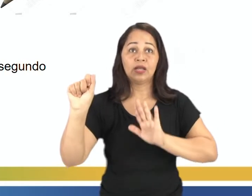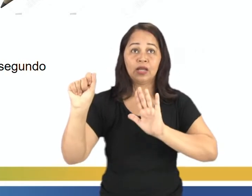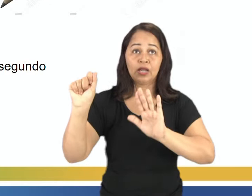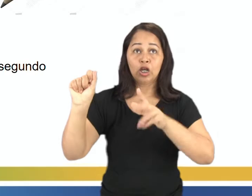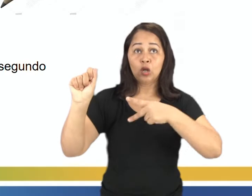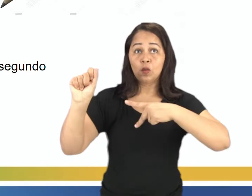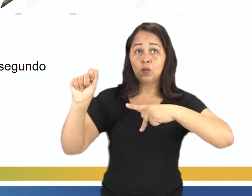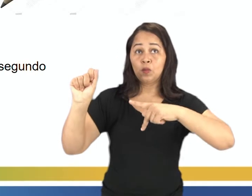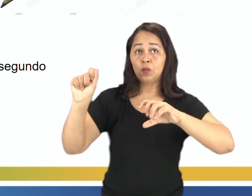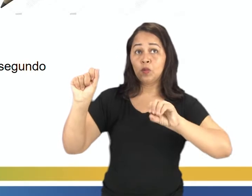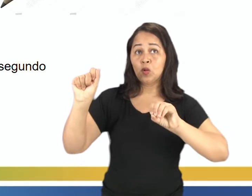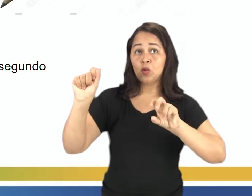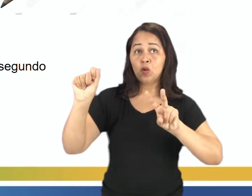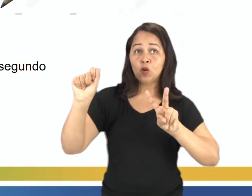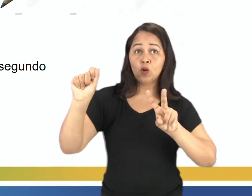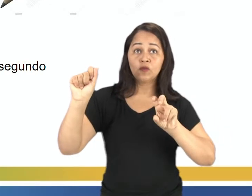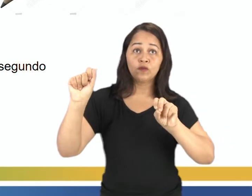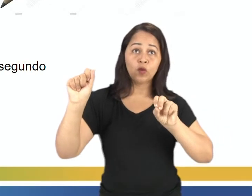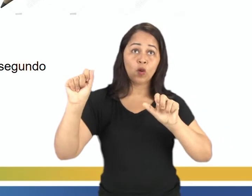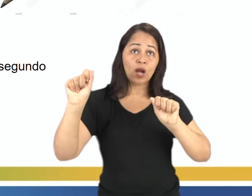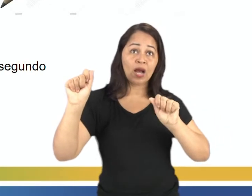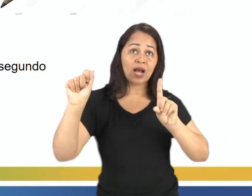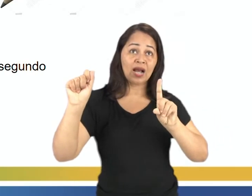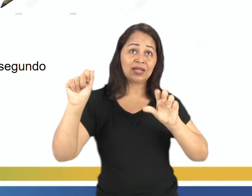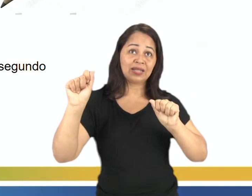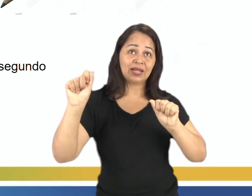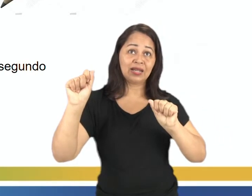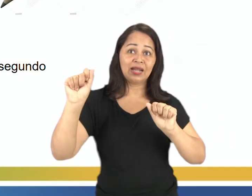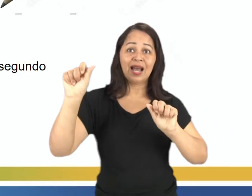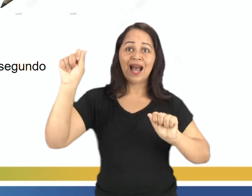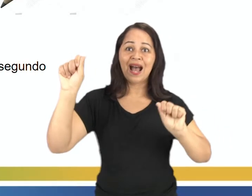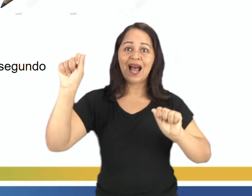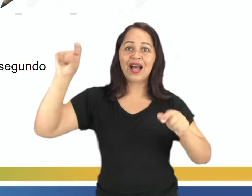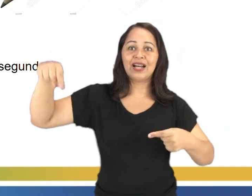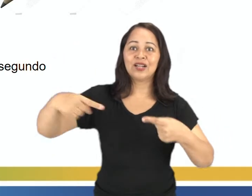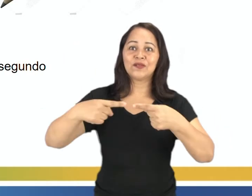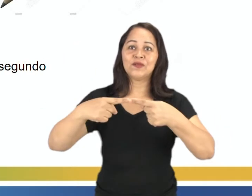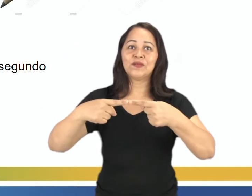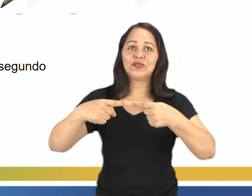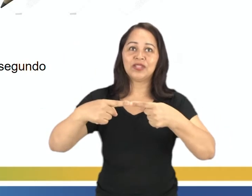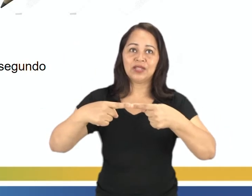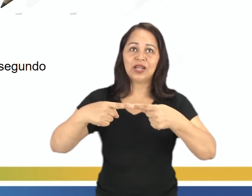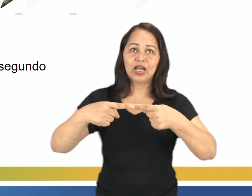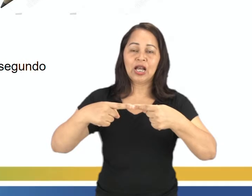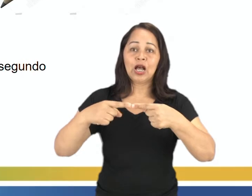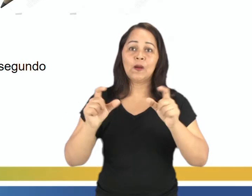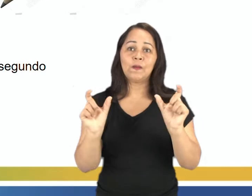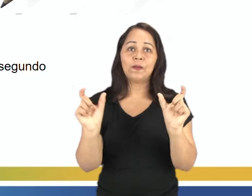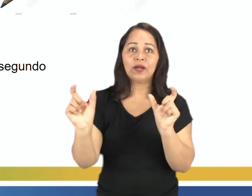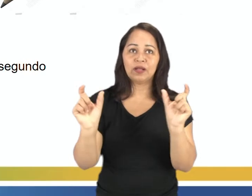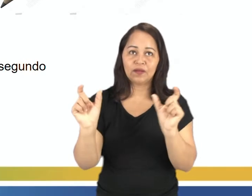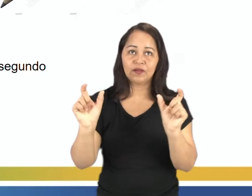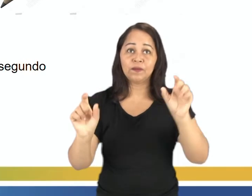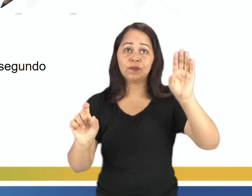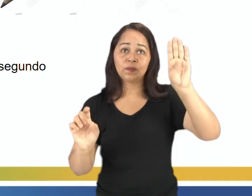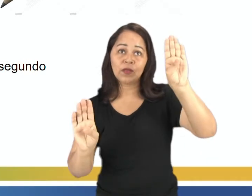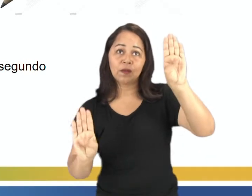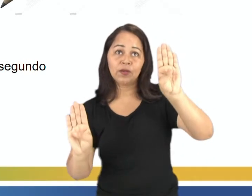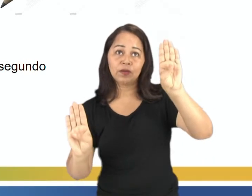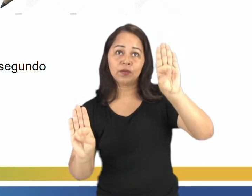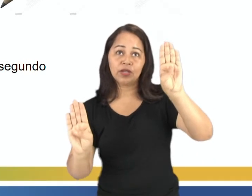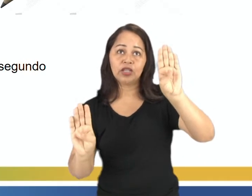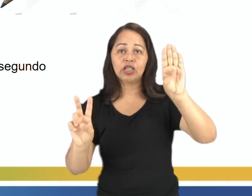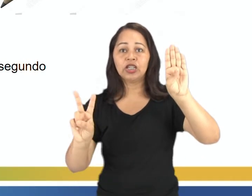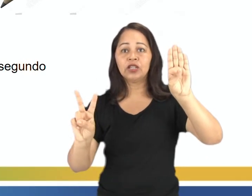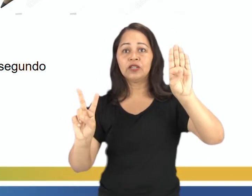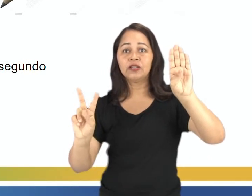A. É triste e triste fatigada eu vinha. É o B. Aí a letra A lá de cima,